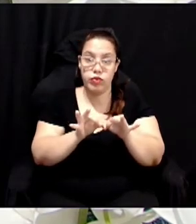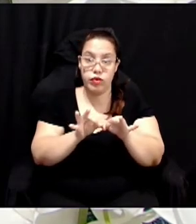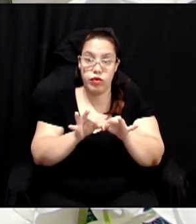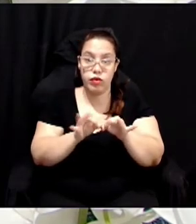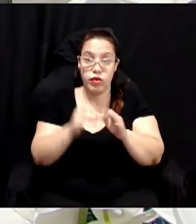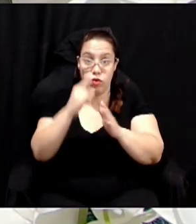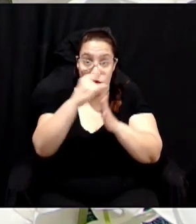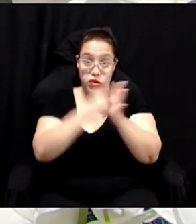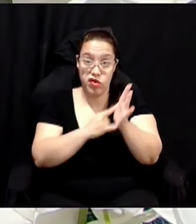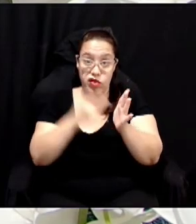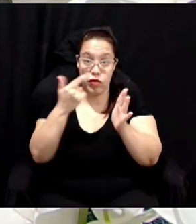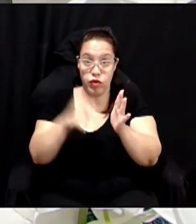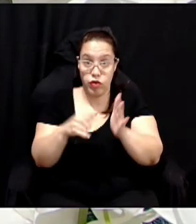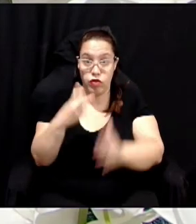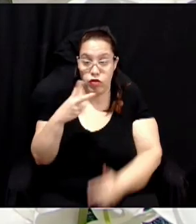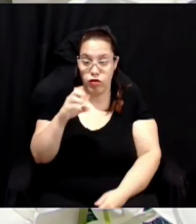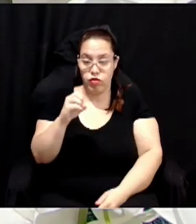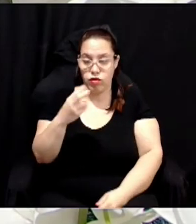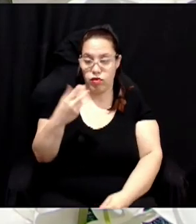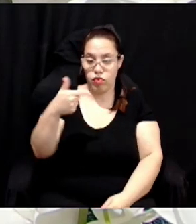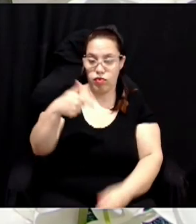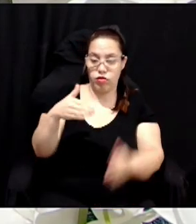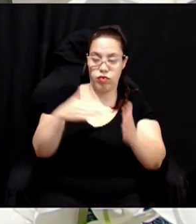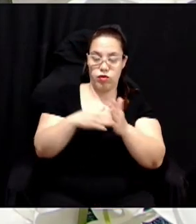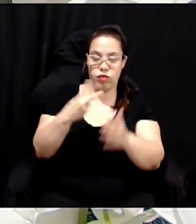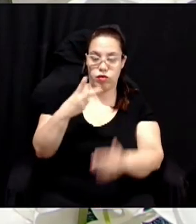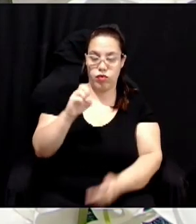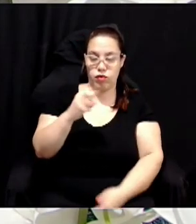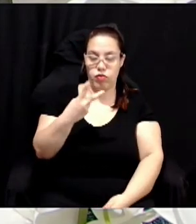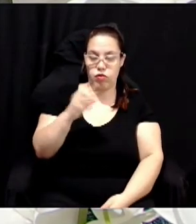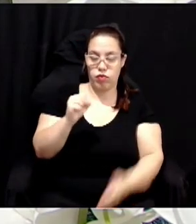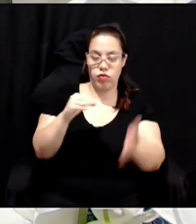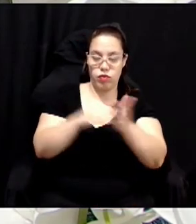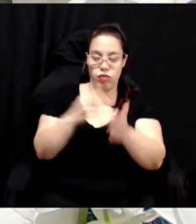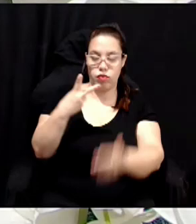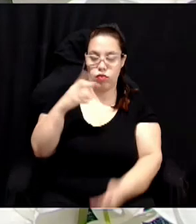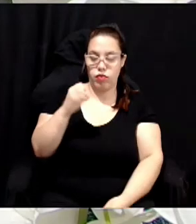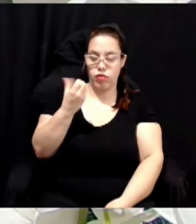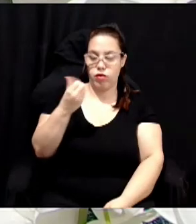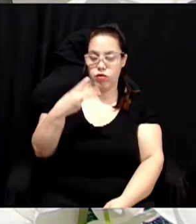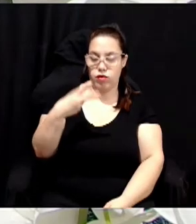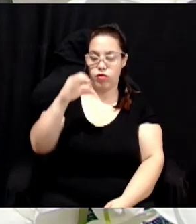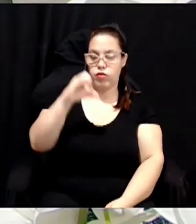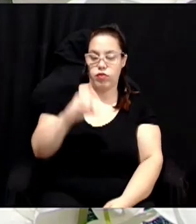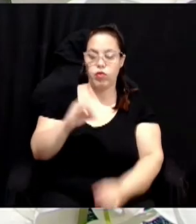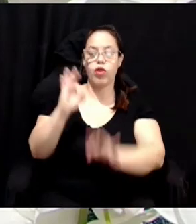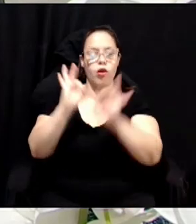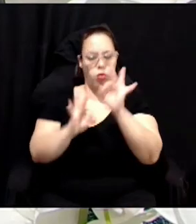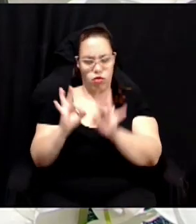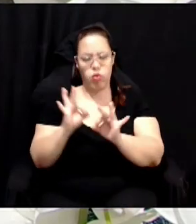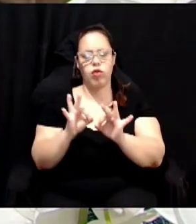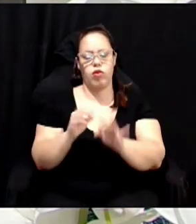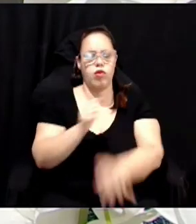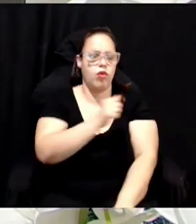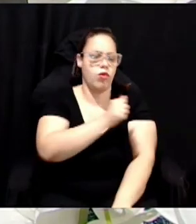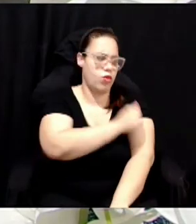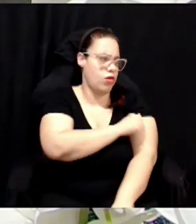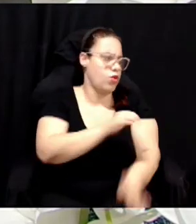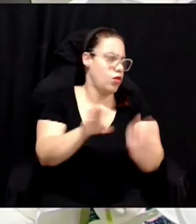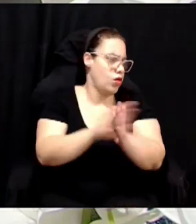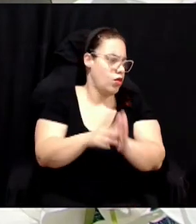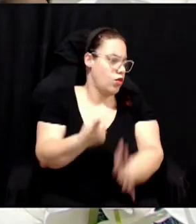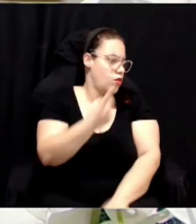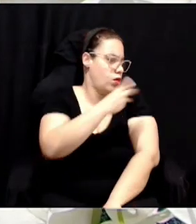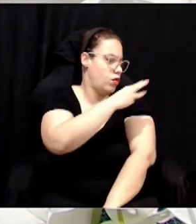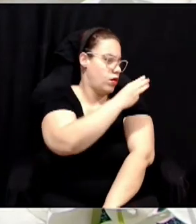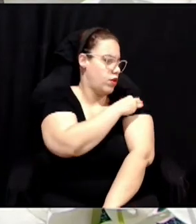os anos de 2027, 2028 e 2029. Então, para que tenha um planejamento. Então, o aluno que entrou este ano no primeiro ano do ensino médio,